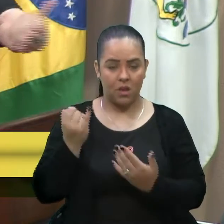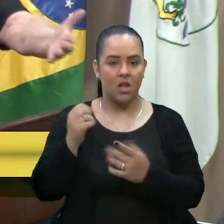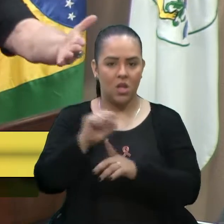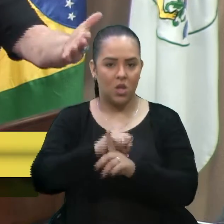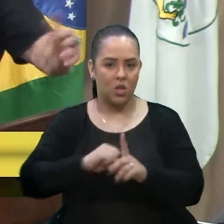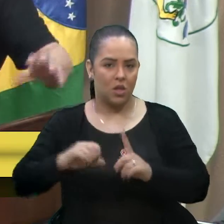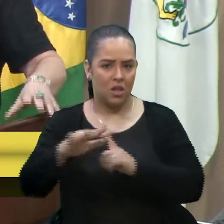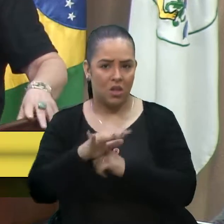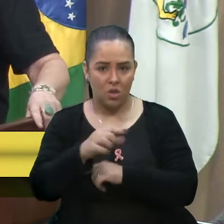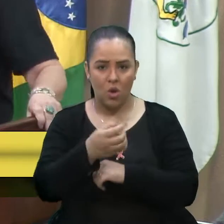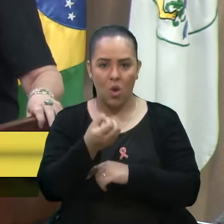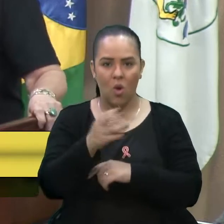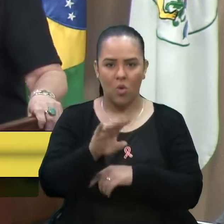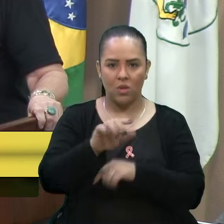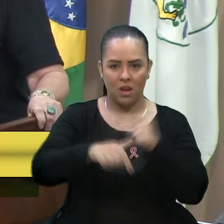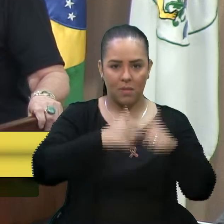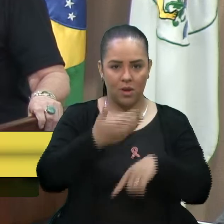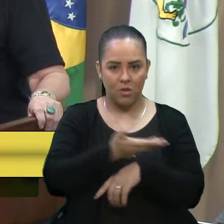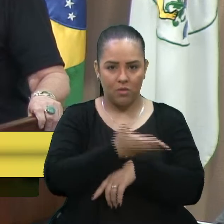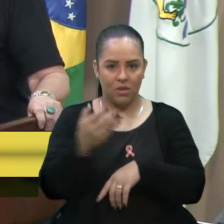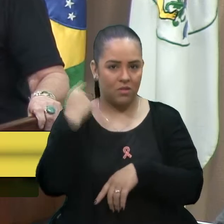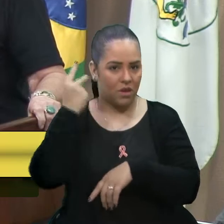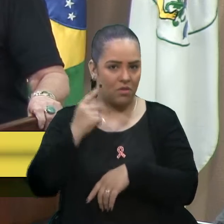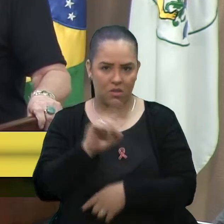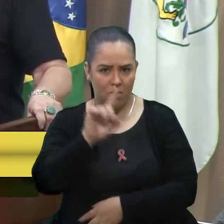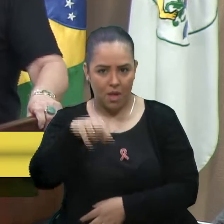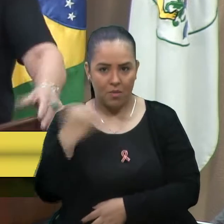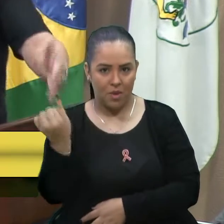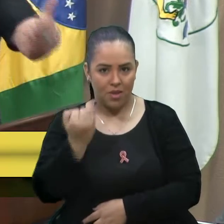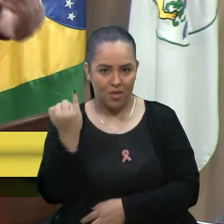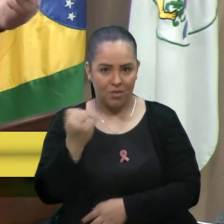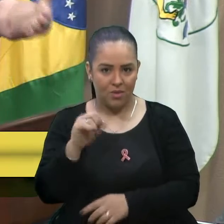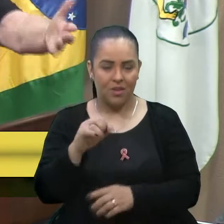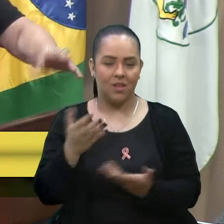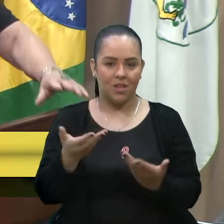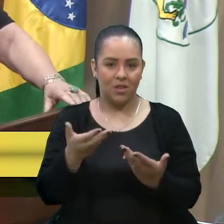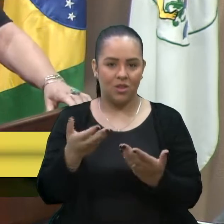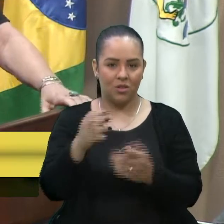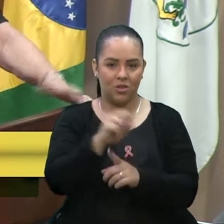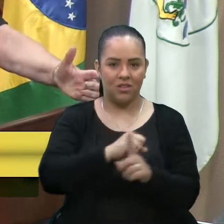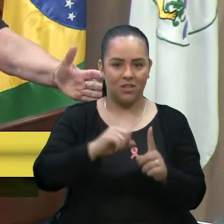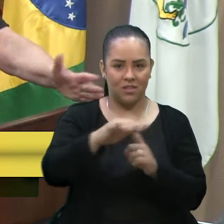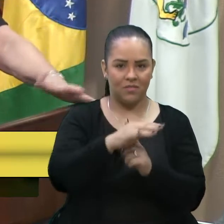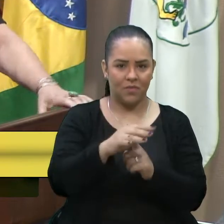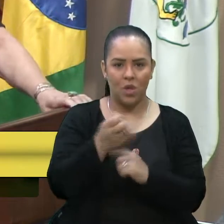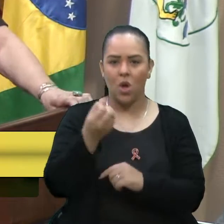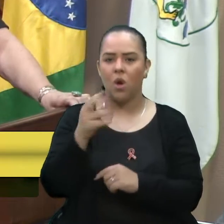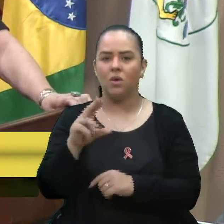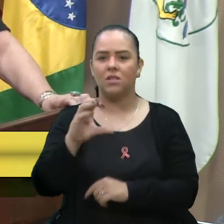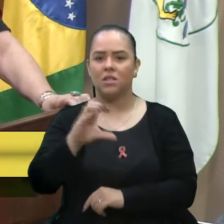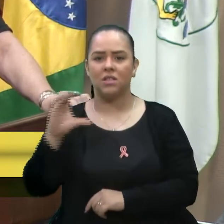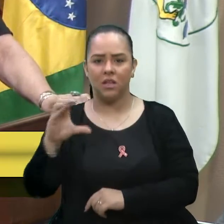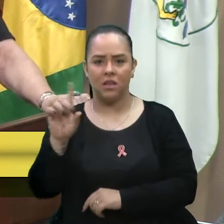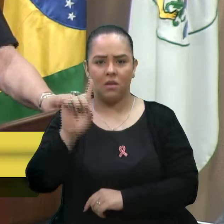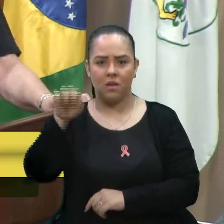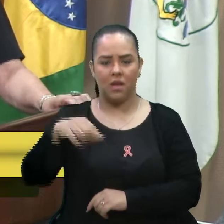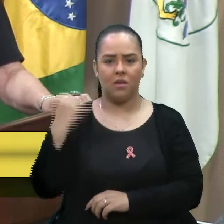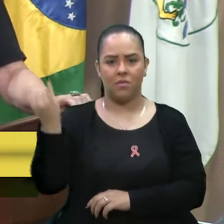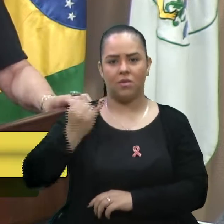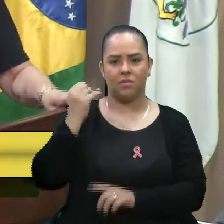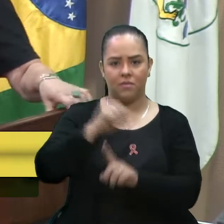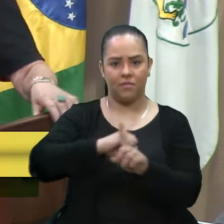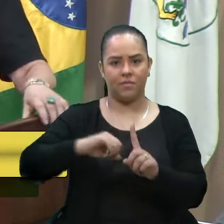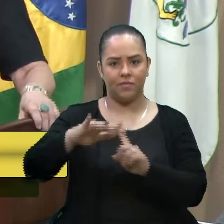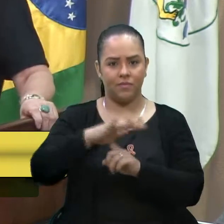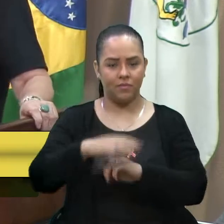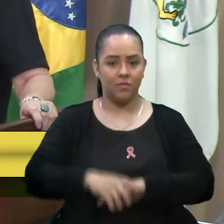trabalho dos senhores vereadores não é importante para a sociedade? Ou os CCs que trabalham com vocês não são importantes para a sociedade?